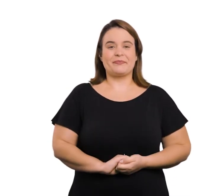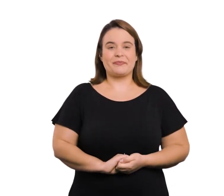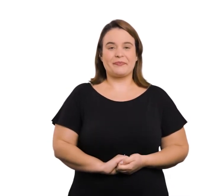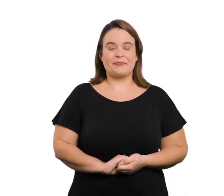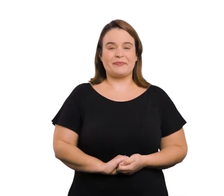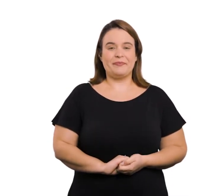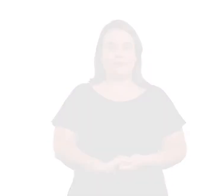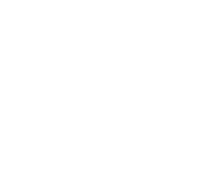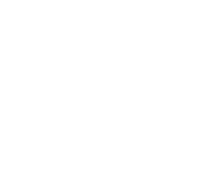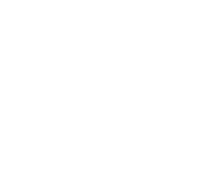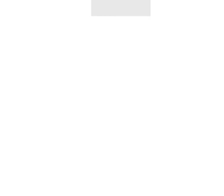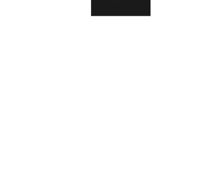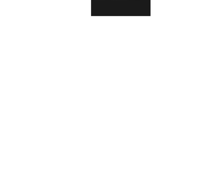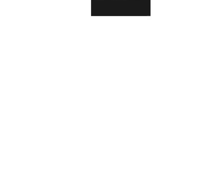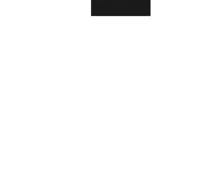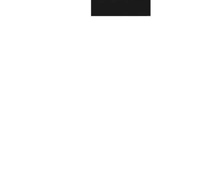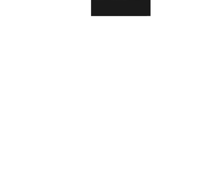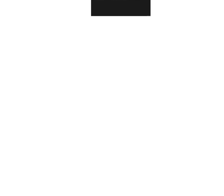códigos de escrita.